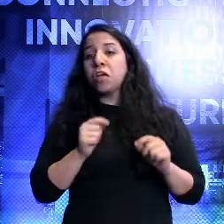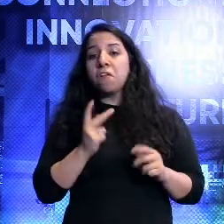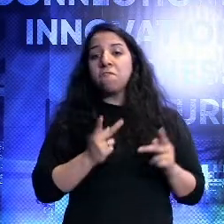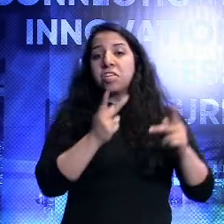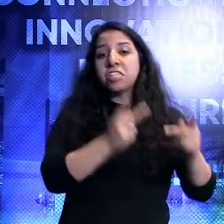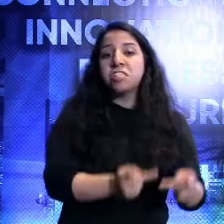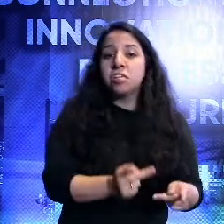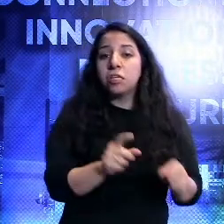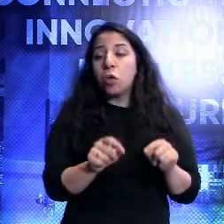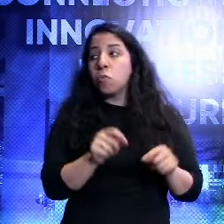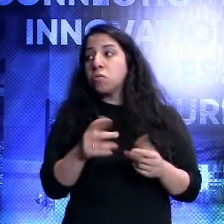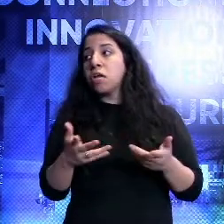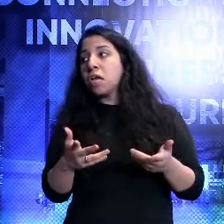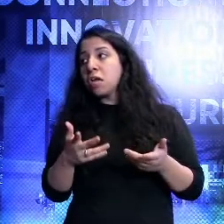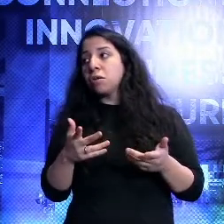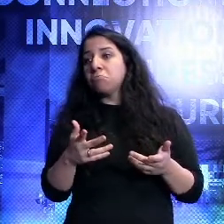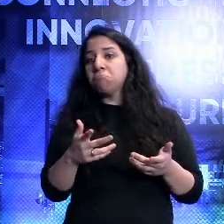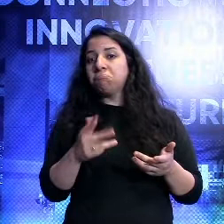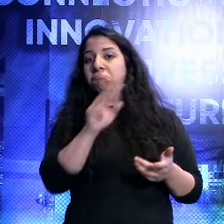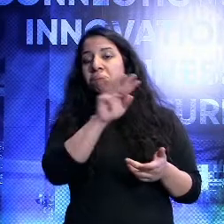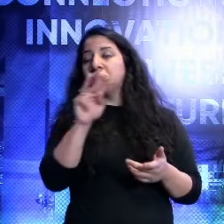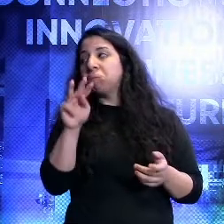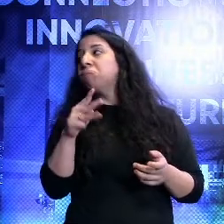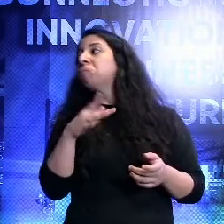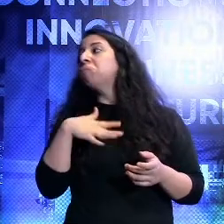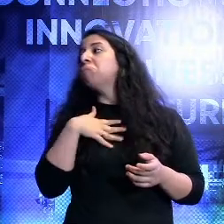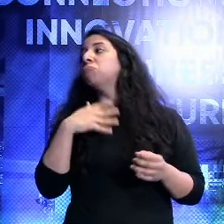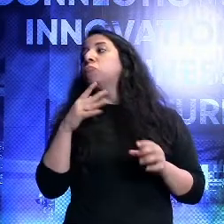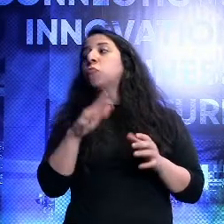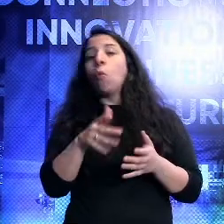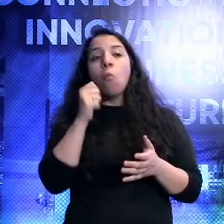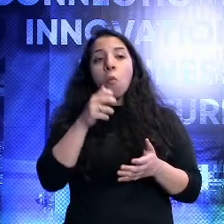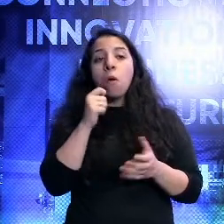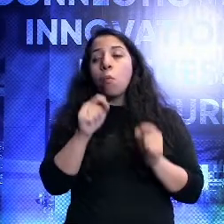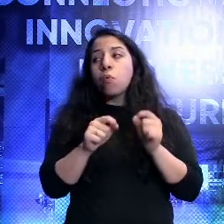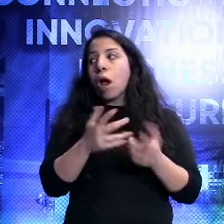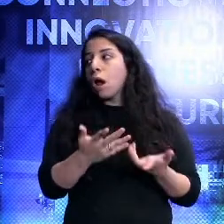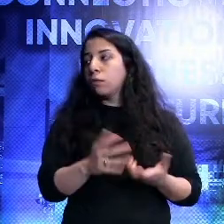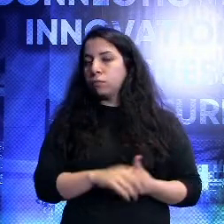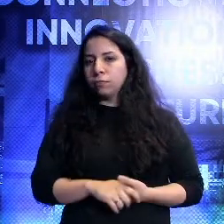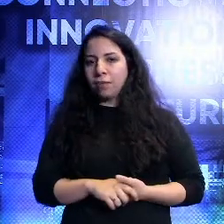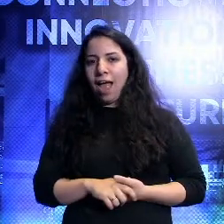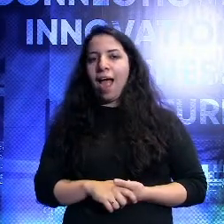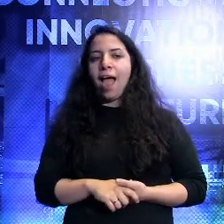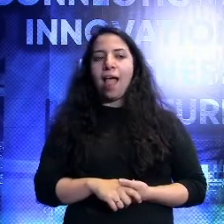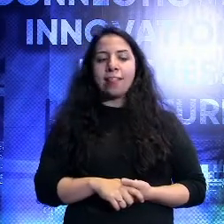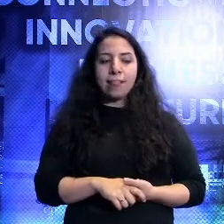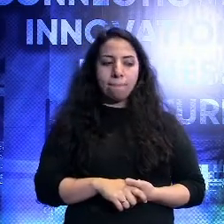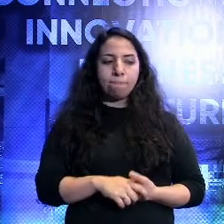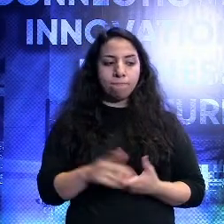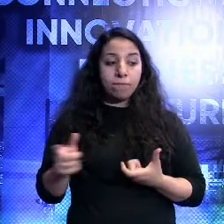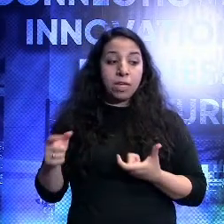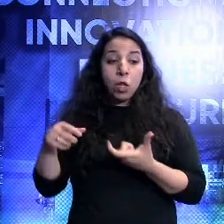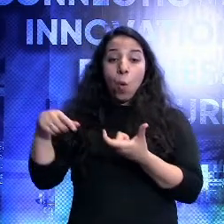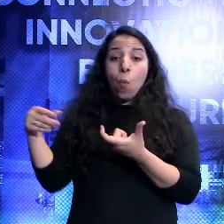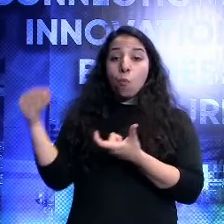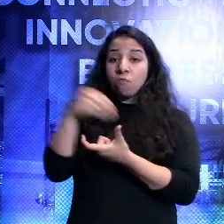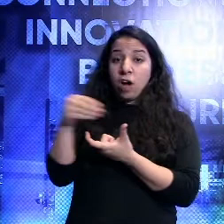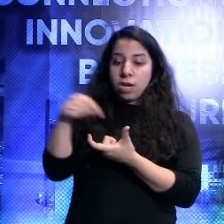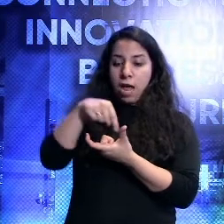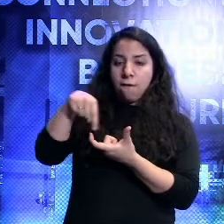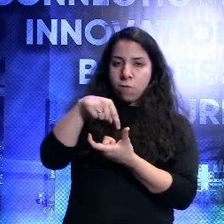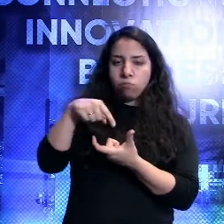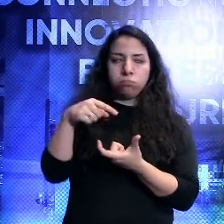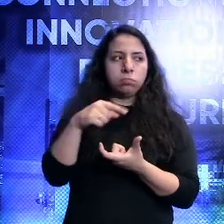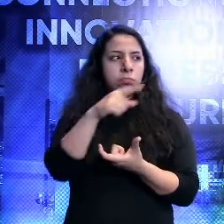página, etc. E ele vai medir as distâncias entre essas variáveis todas para cada usuário. E o gráfico vai